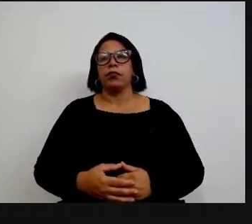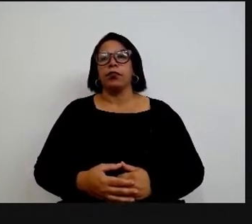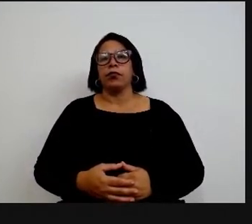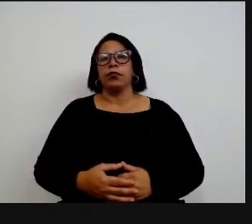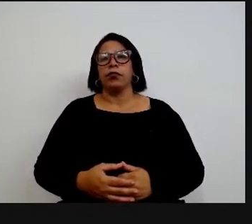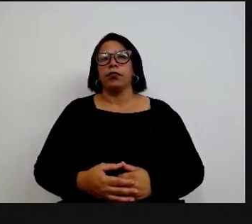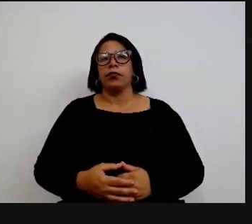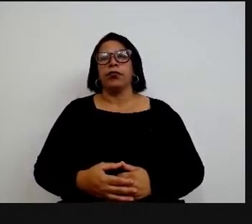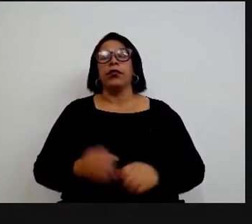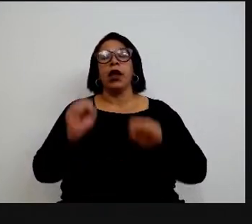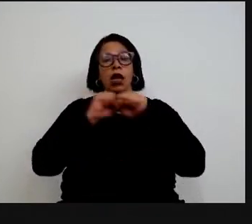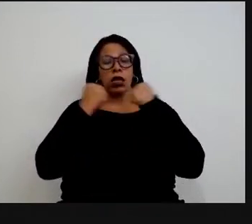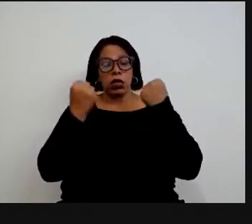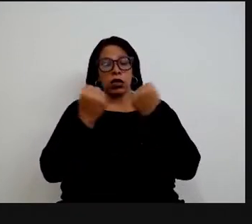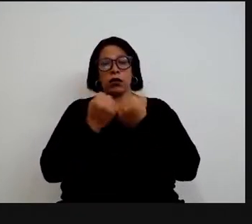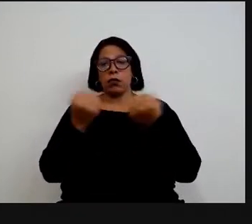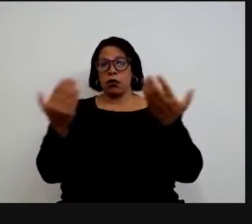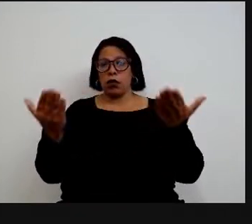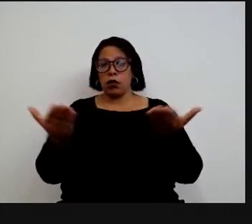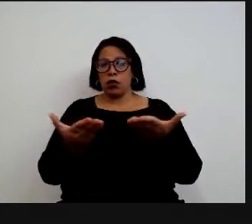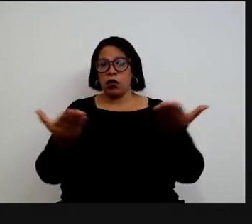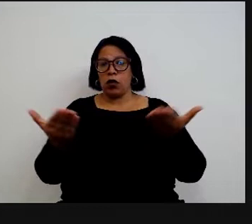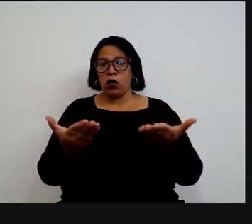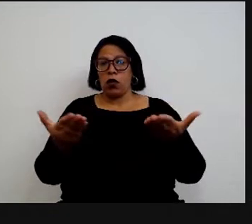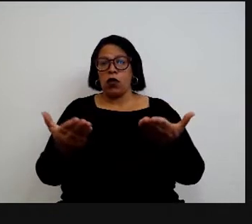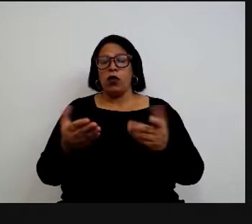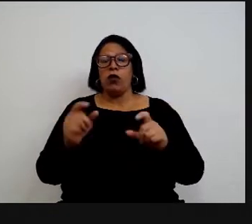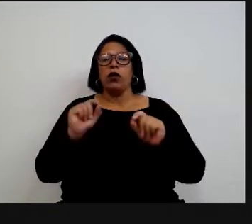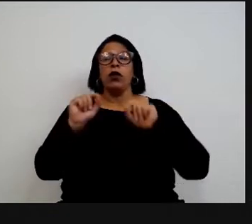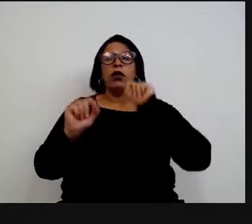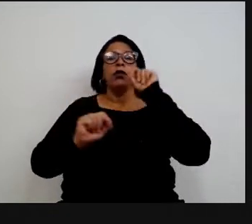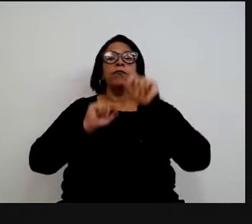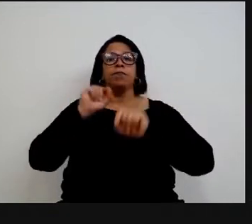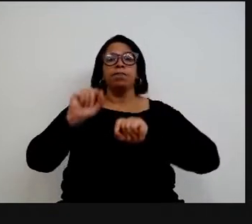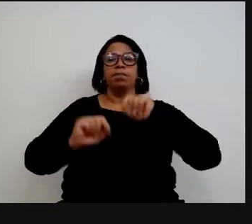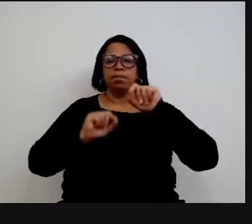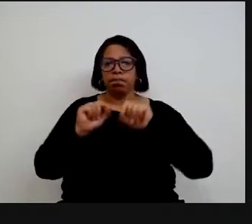Pessoal, esse seminário ele tem